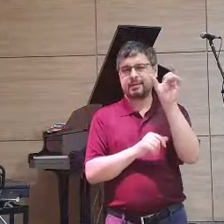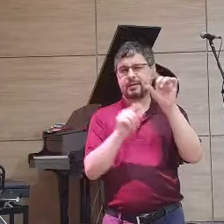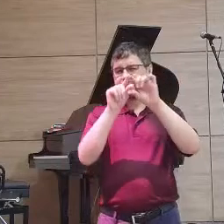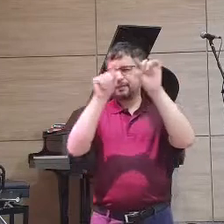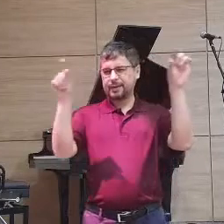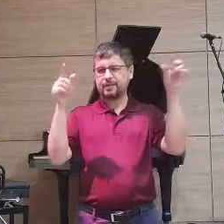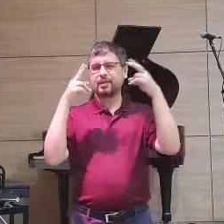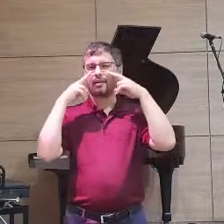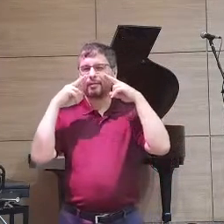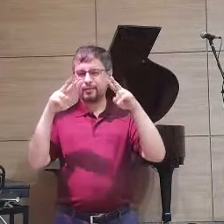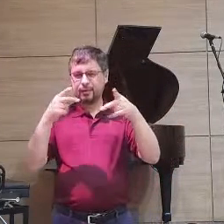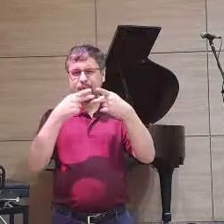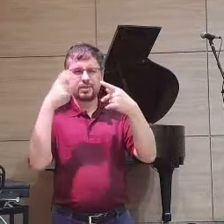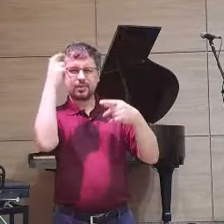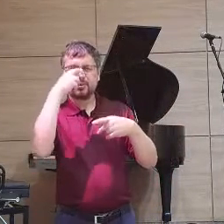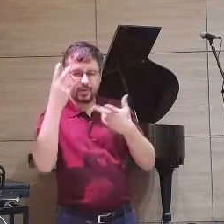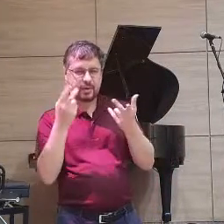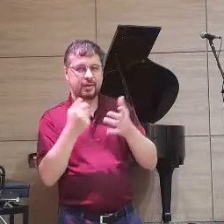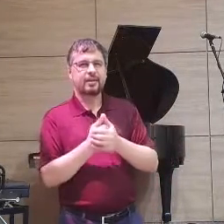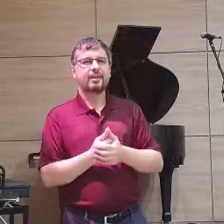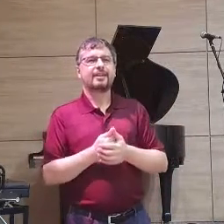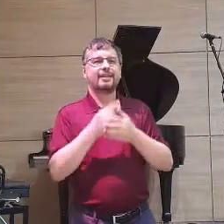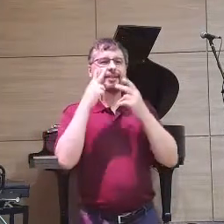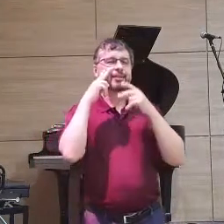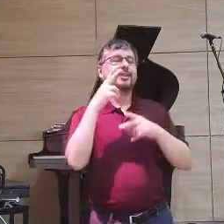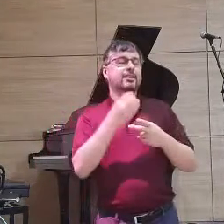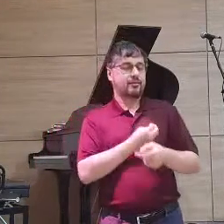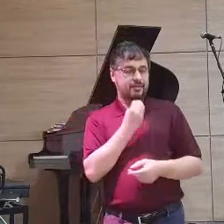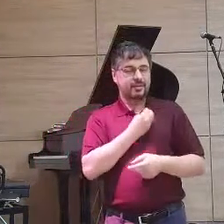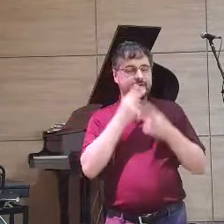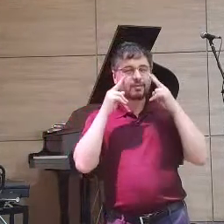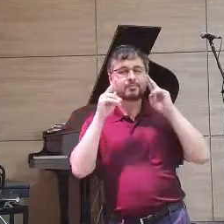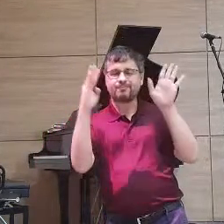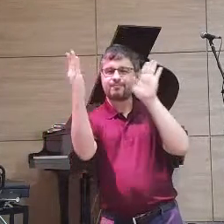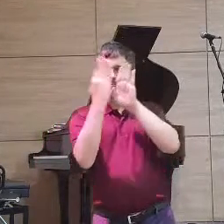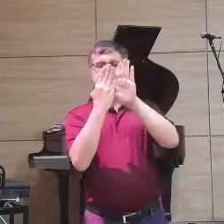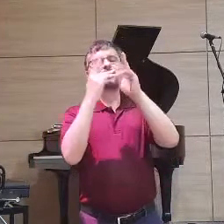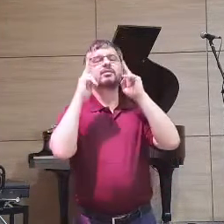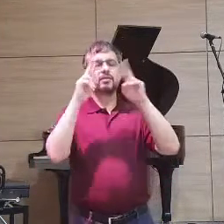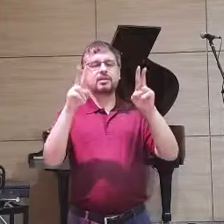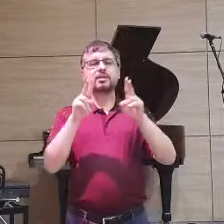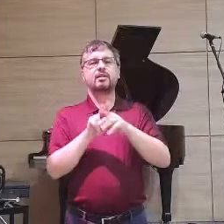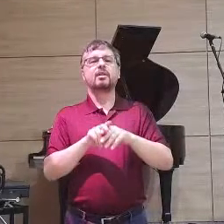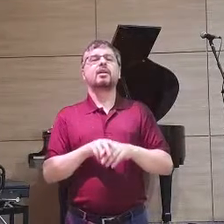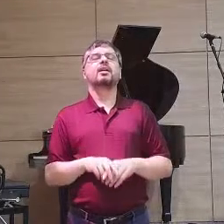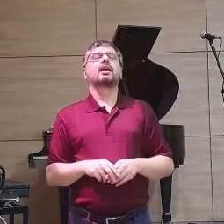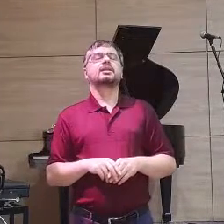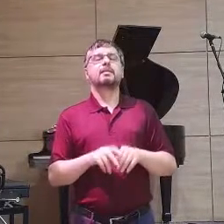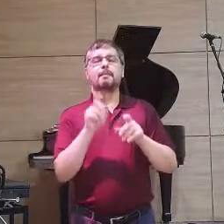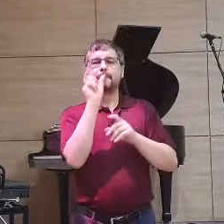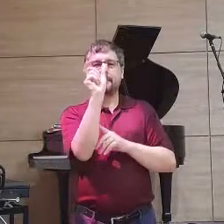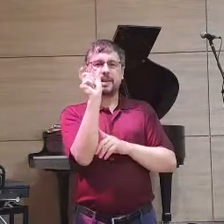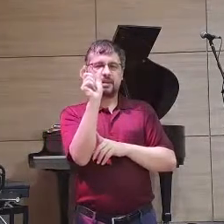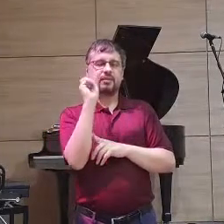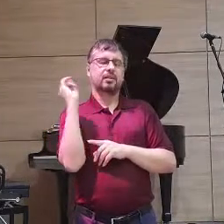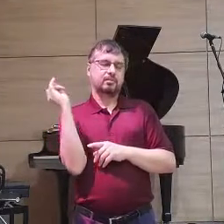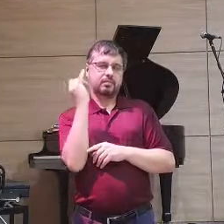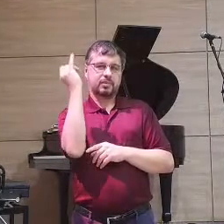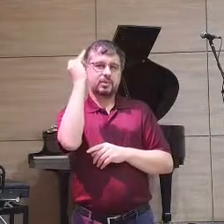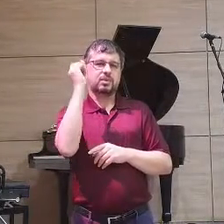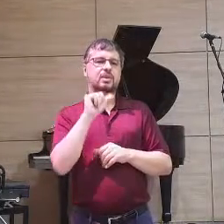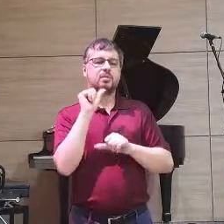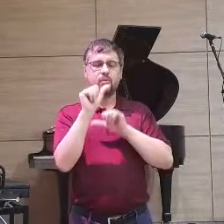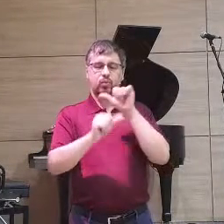perceber olha mas aqueles que presenciaram a testemunha martiria e essa palavra é tão interessante que ela